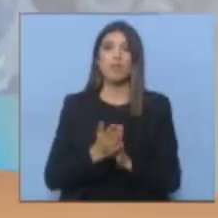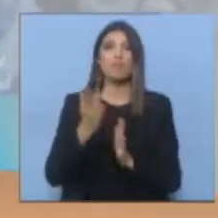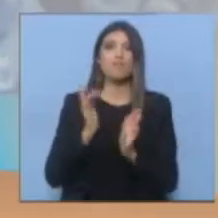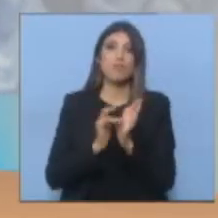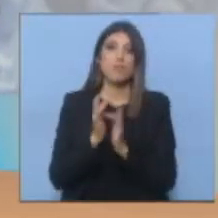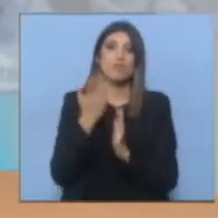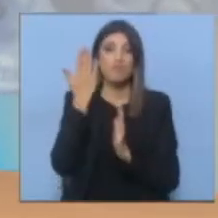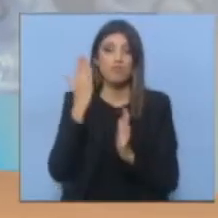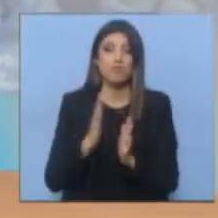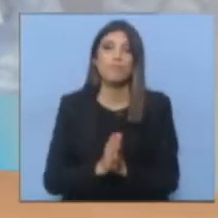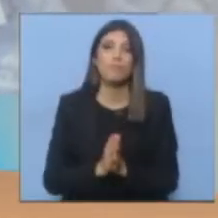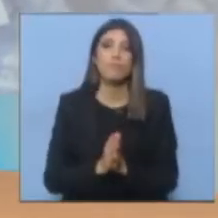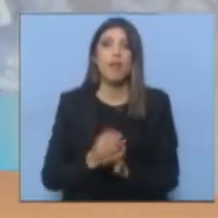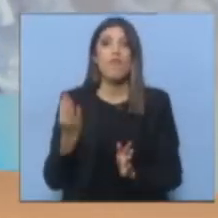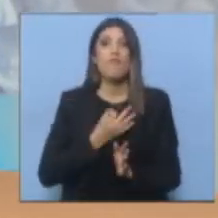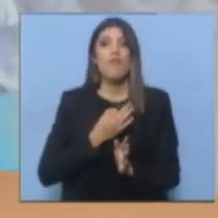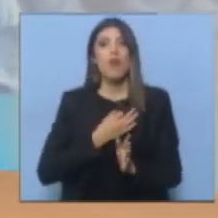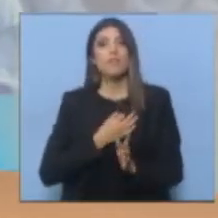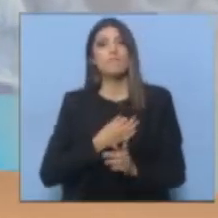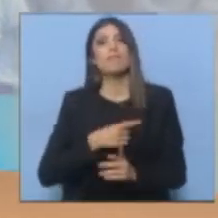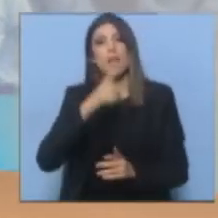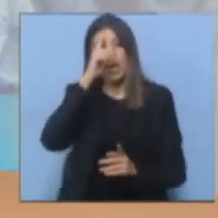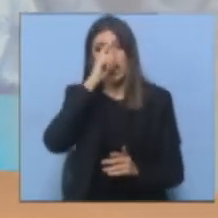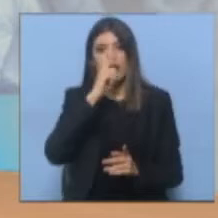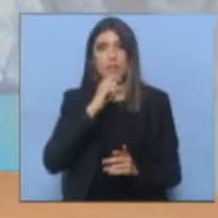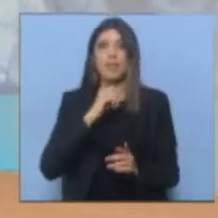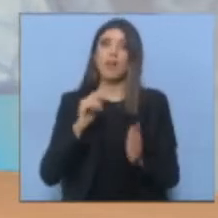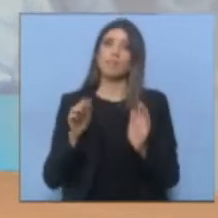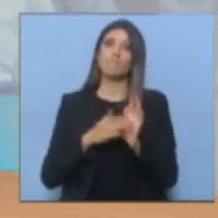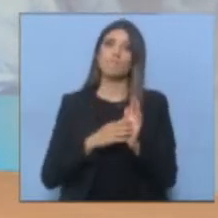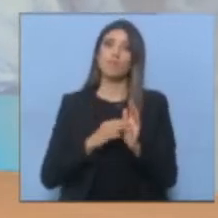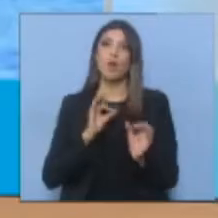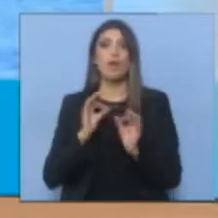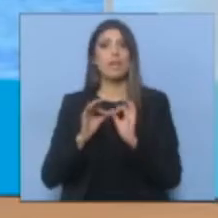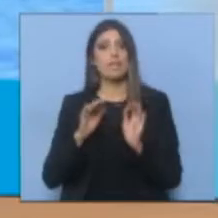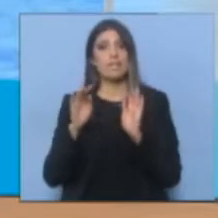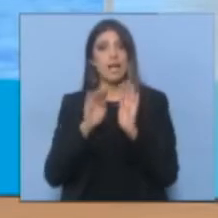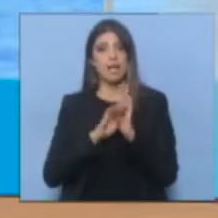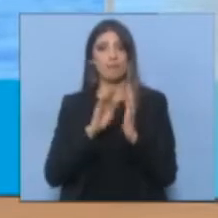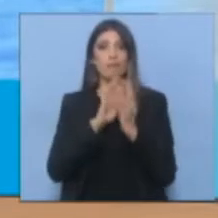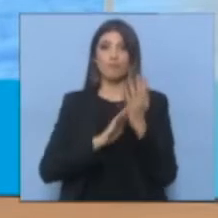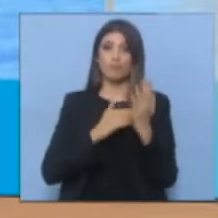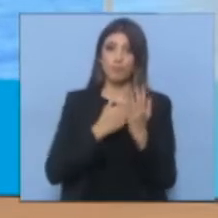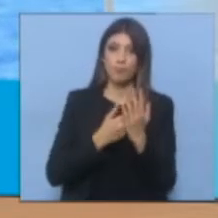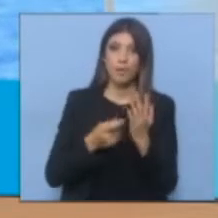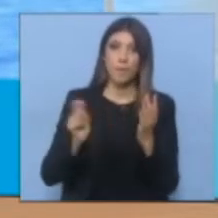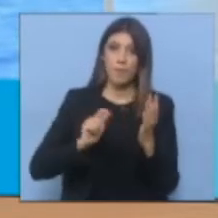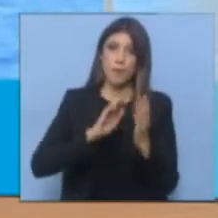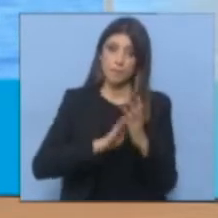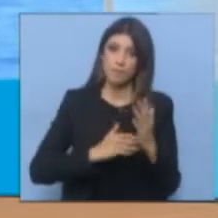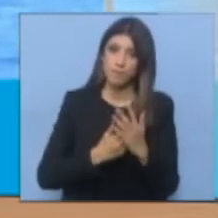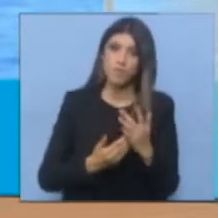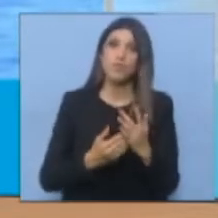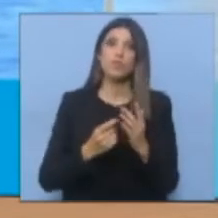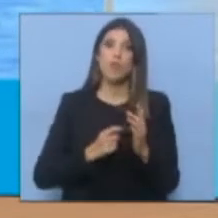recordar esta realidade é um pequeno calendário que foi elaborado para esse efeito. Exatamente, é um pequeno calendário para nos acompanhar toda a